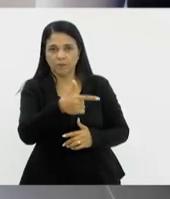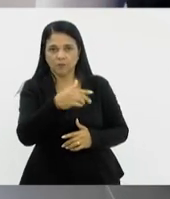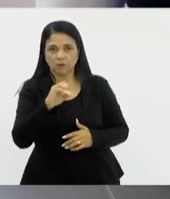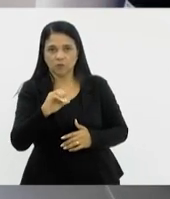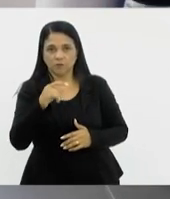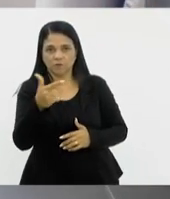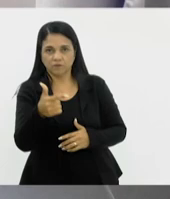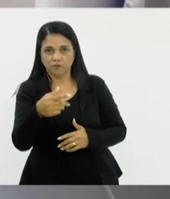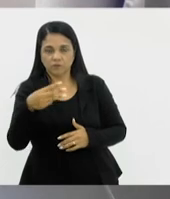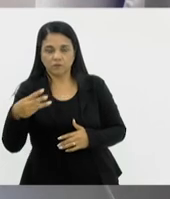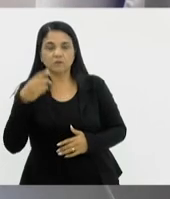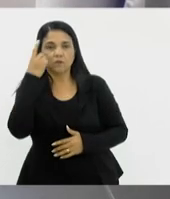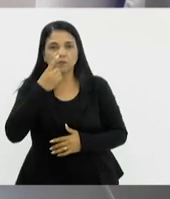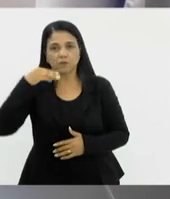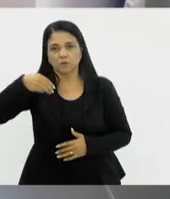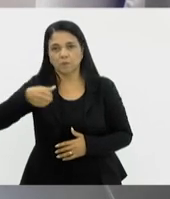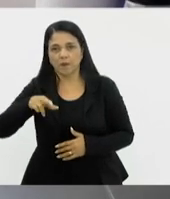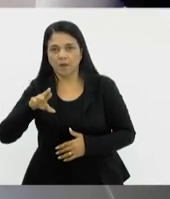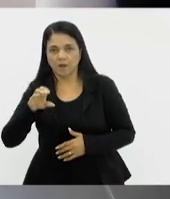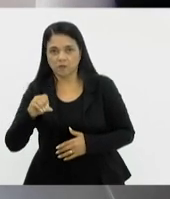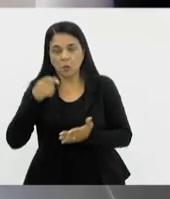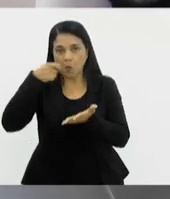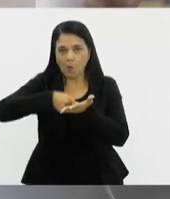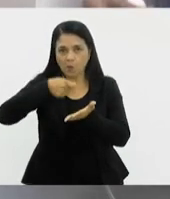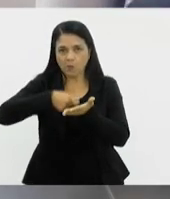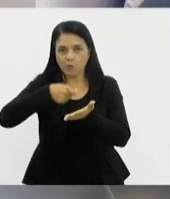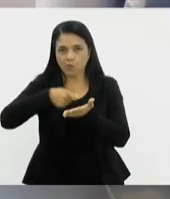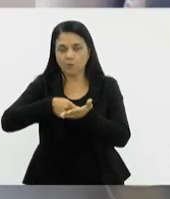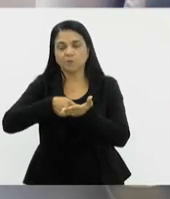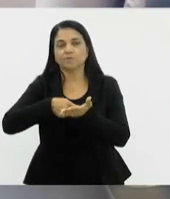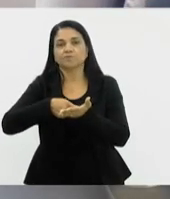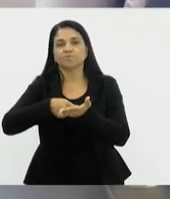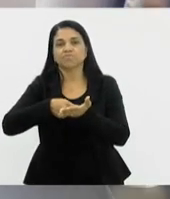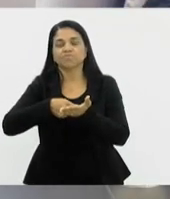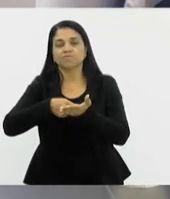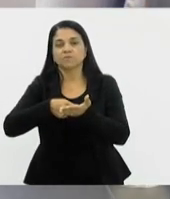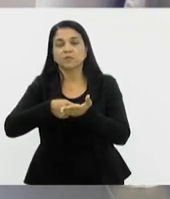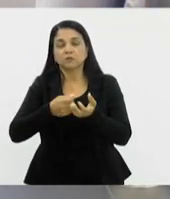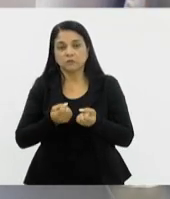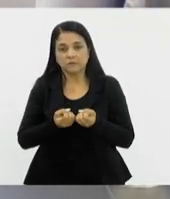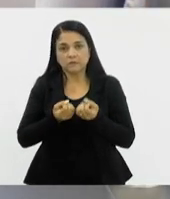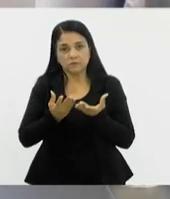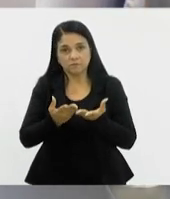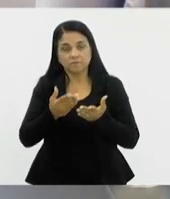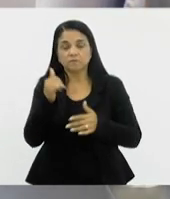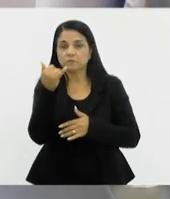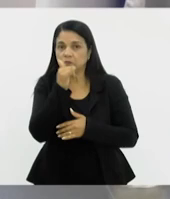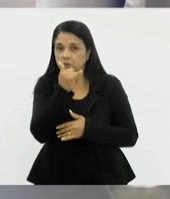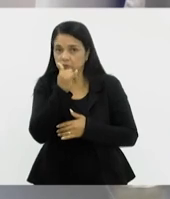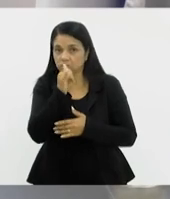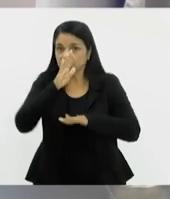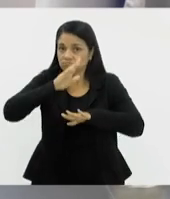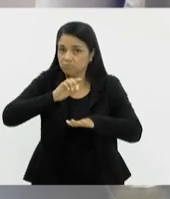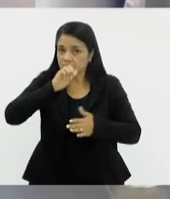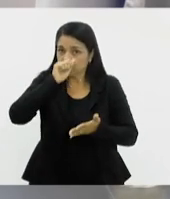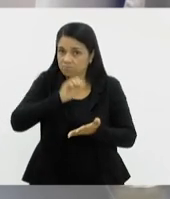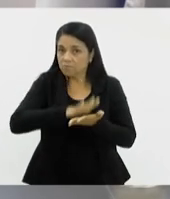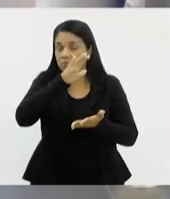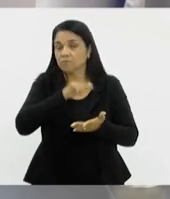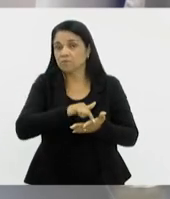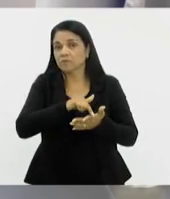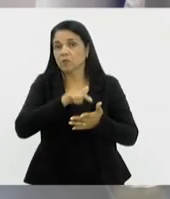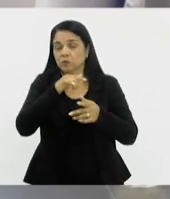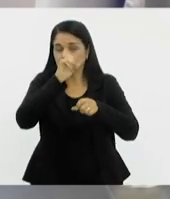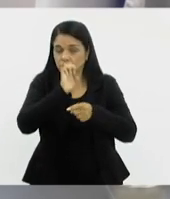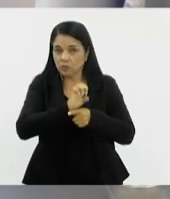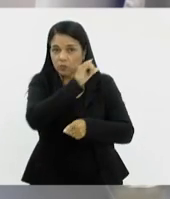Márcio Gualberto, que dispõe sobre a obrigatoriedade do reestabelecimento imediato do serviço de fornecimento de energia pelas concessionárias no âmbito do Estado do Rio de